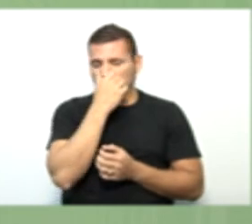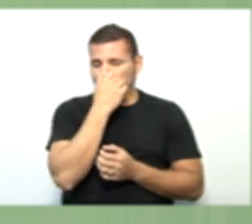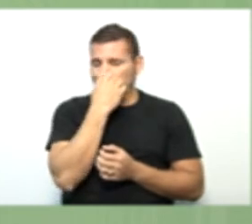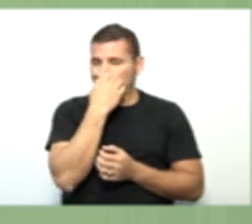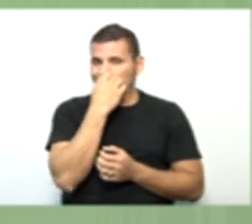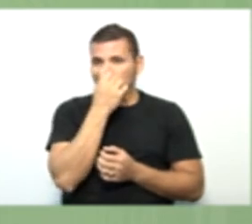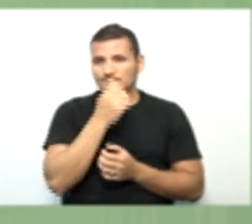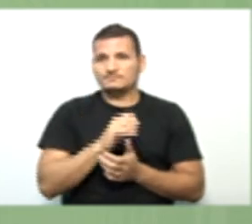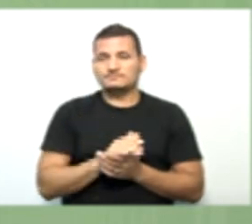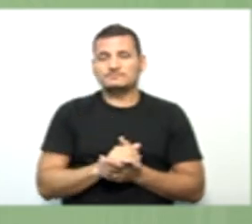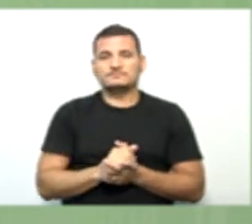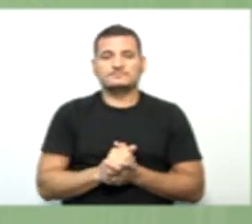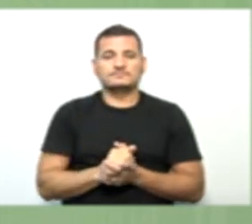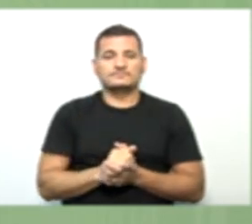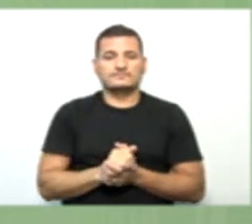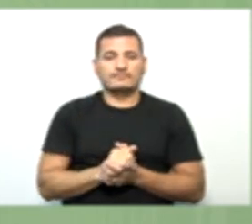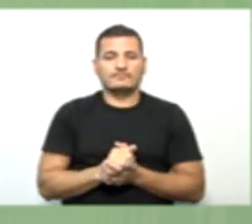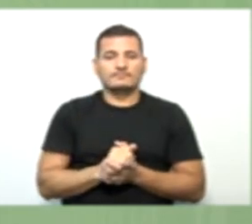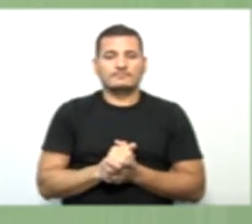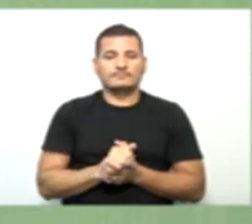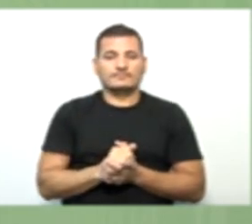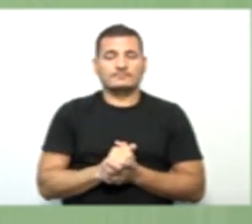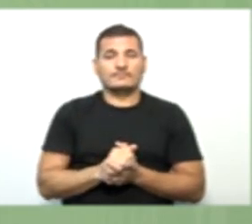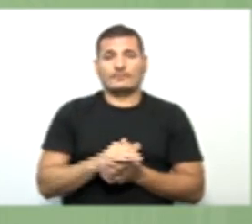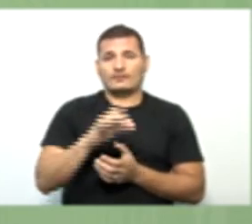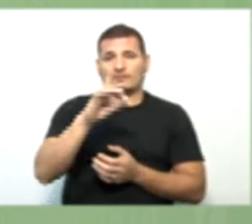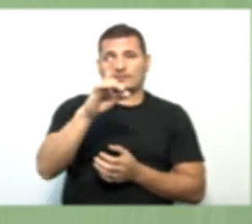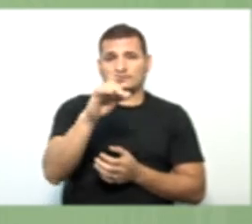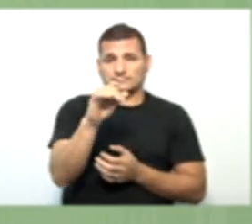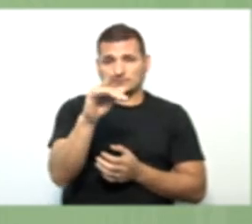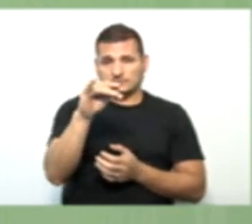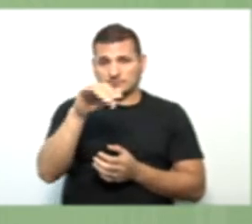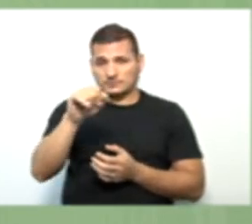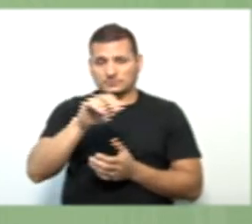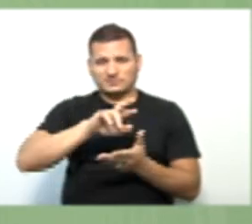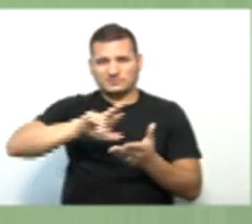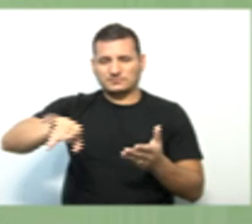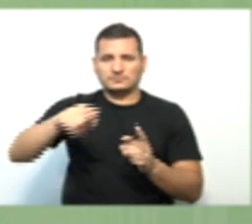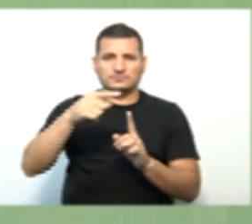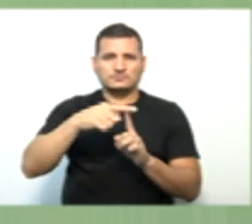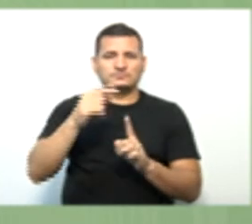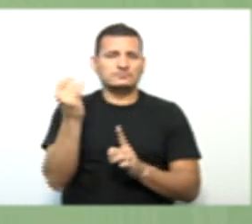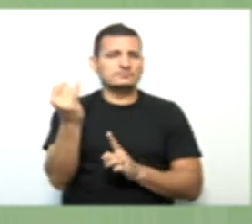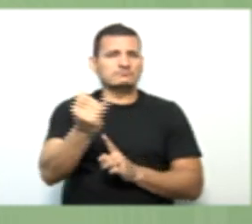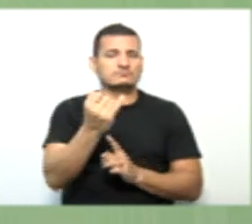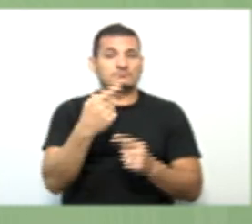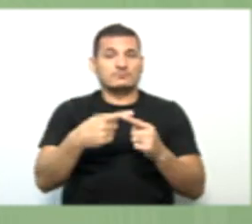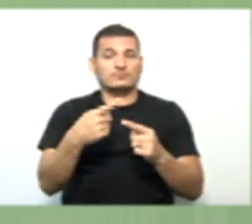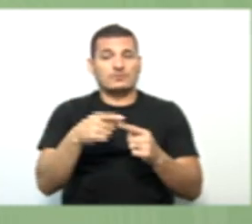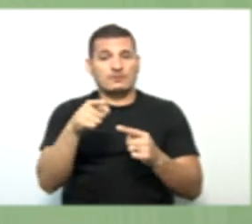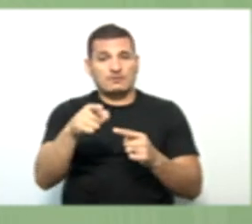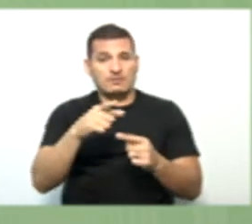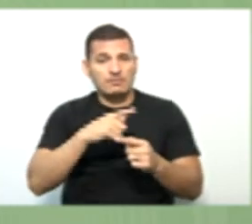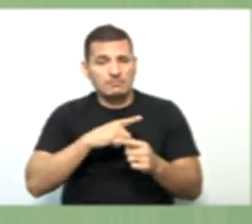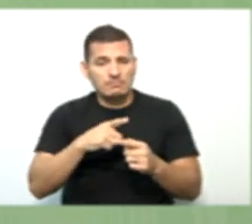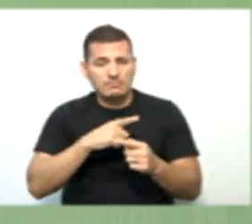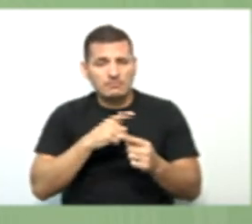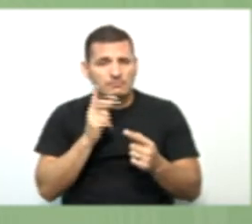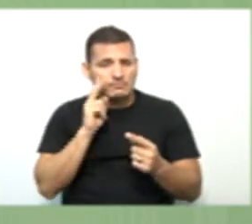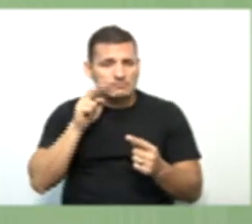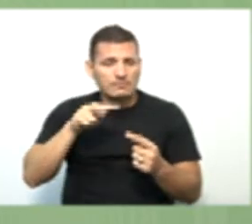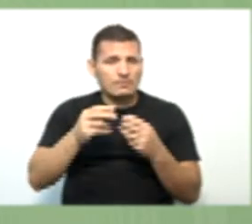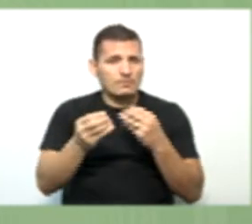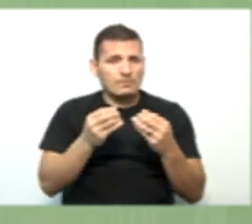Bom, os tipos de dados são muito importantes porque eles dizem para a gente como nós vamos trabalhar com